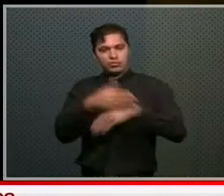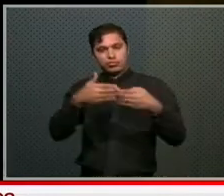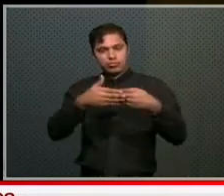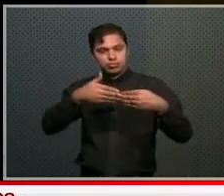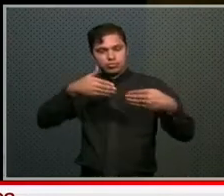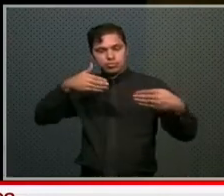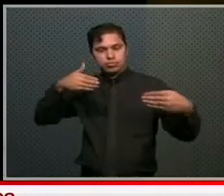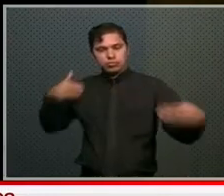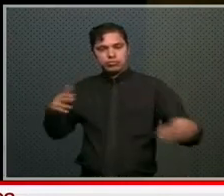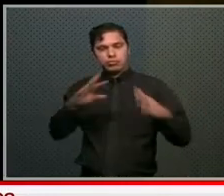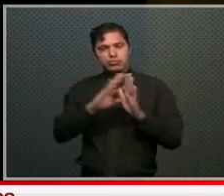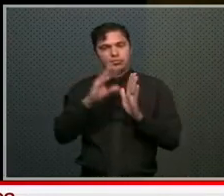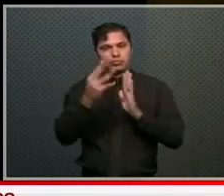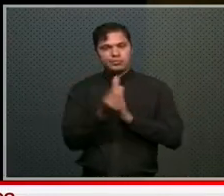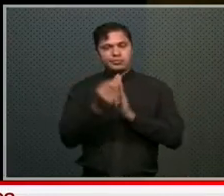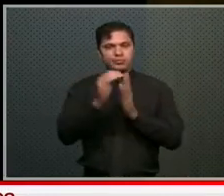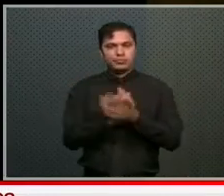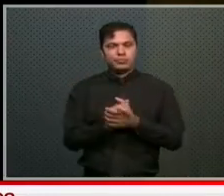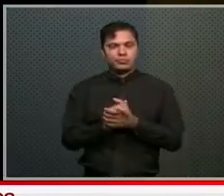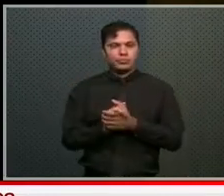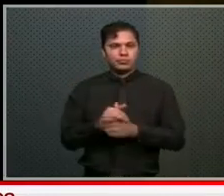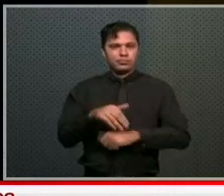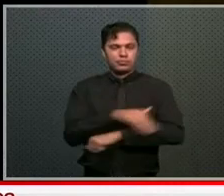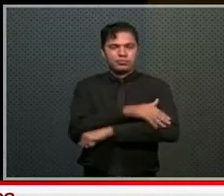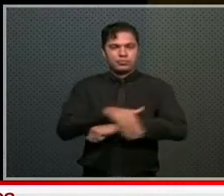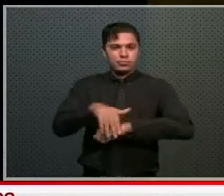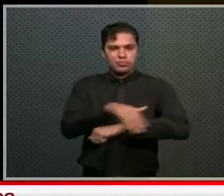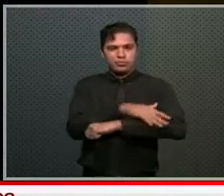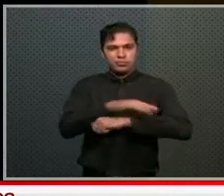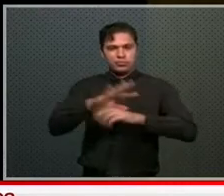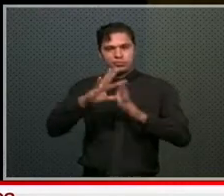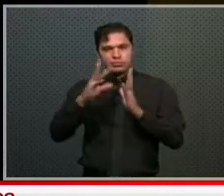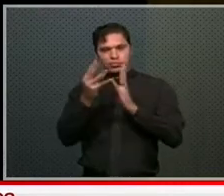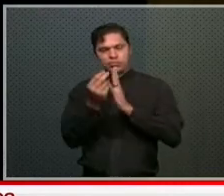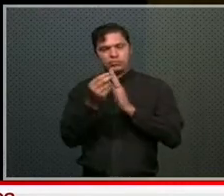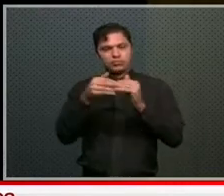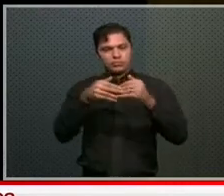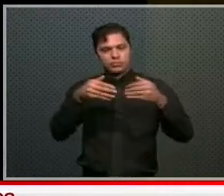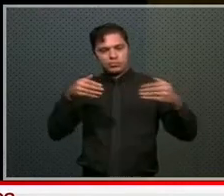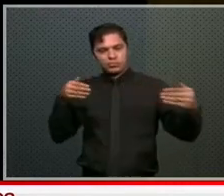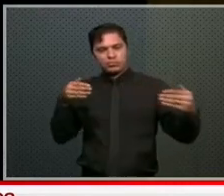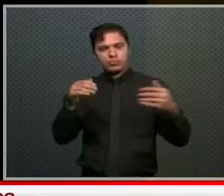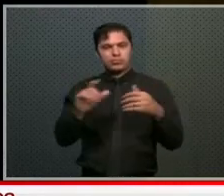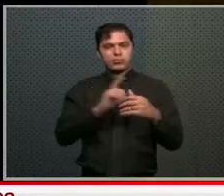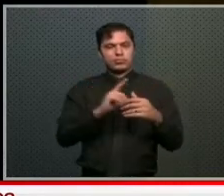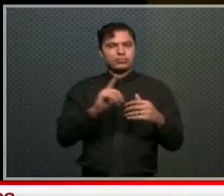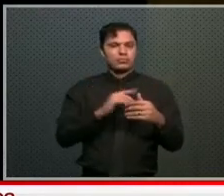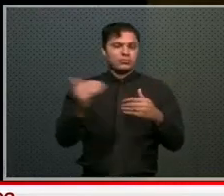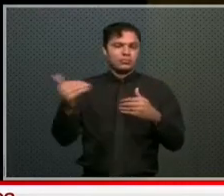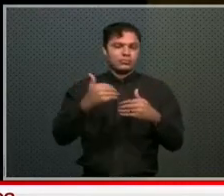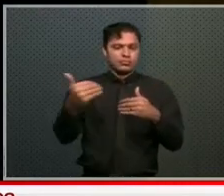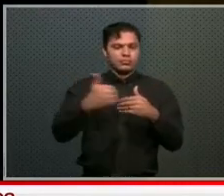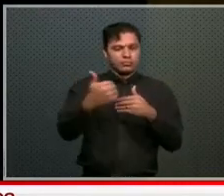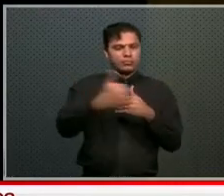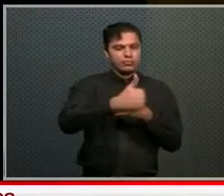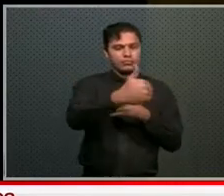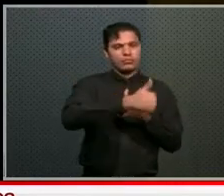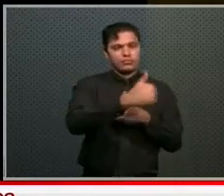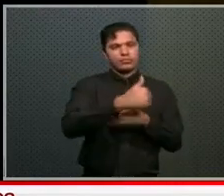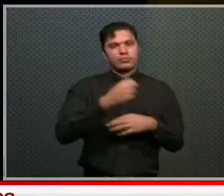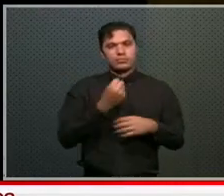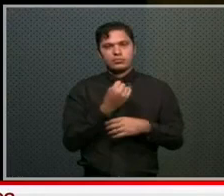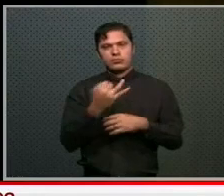quando desbravamento da Transamazônica deputada Vivi a gente passa a receber um fluxo muito intenso de